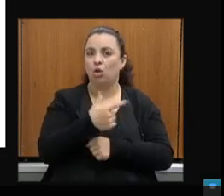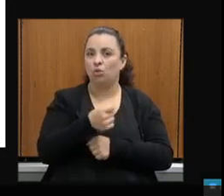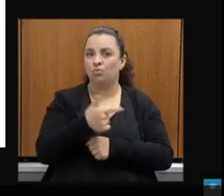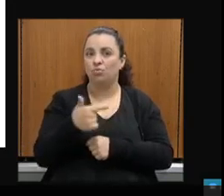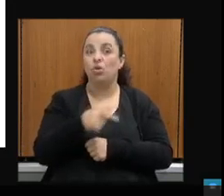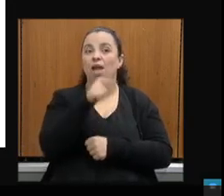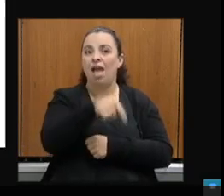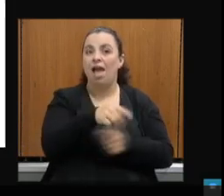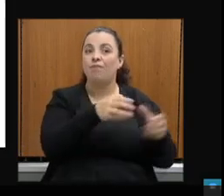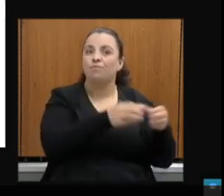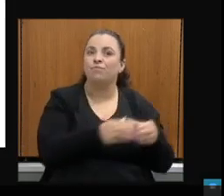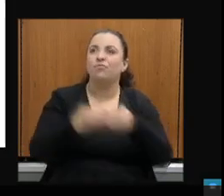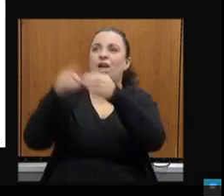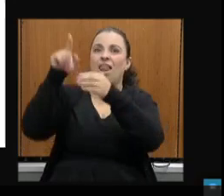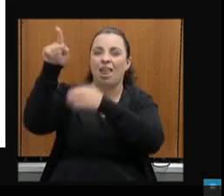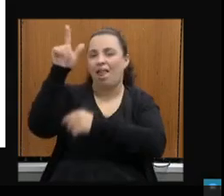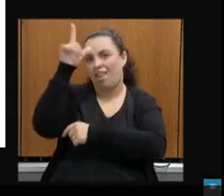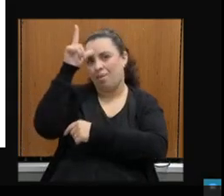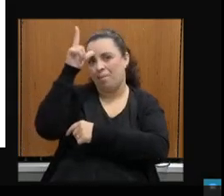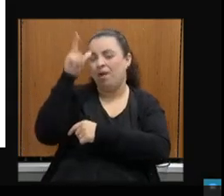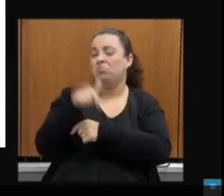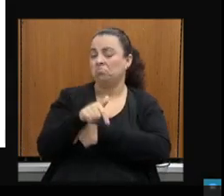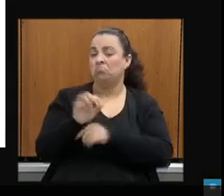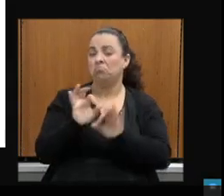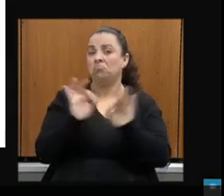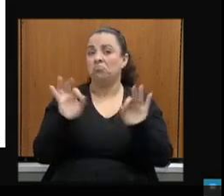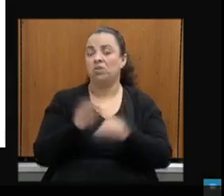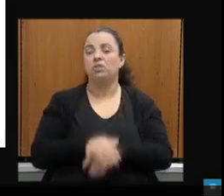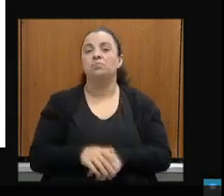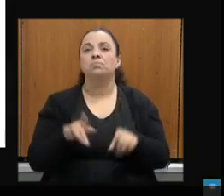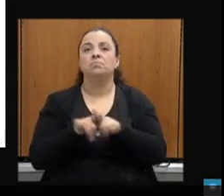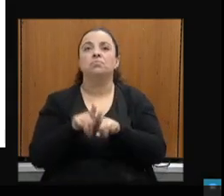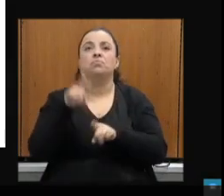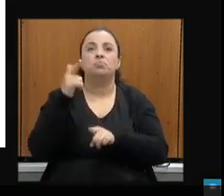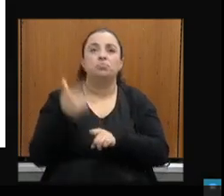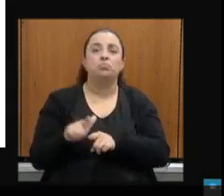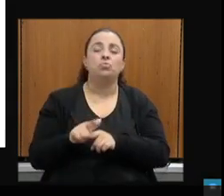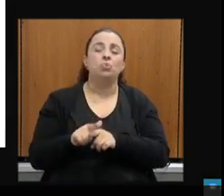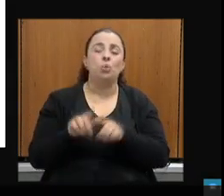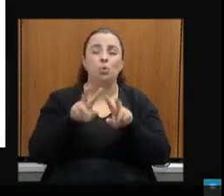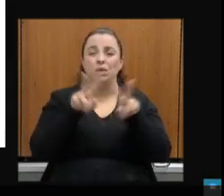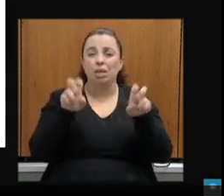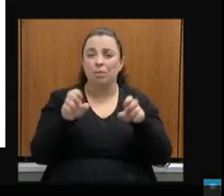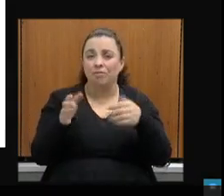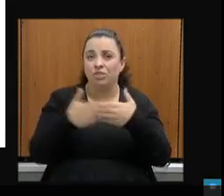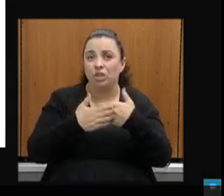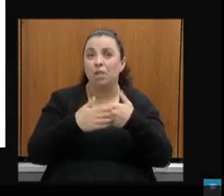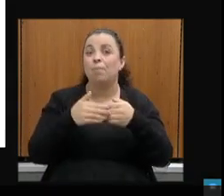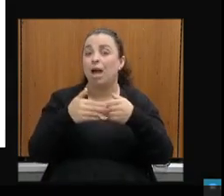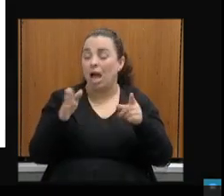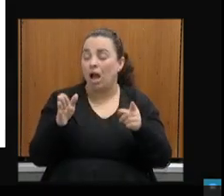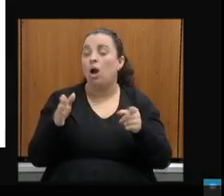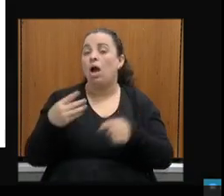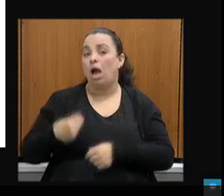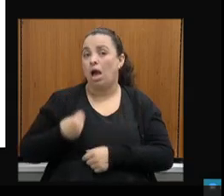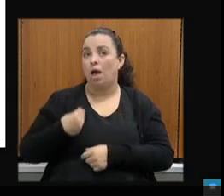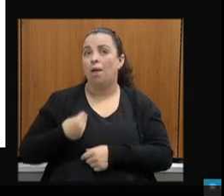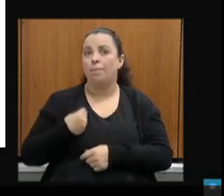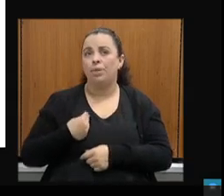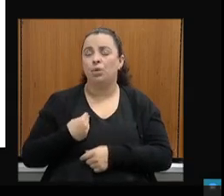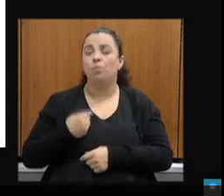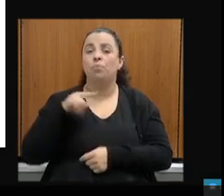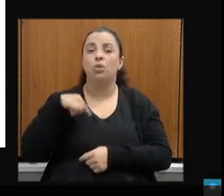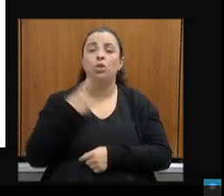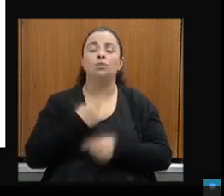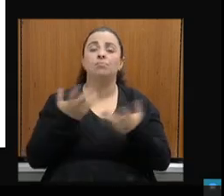a reabertura da galeria de arte Cemig Esse é um tema que tava fechado aí com academia também é voltamos mas aqui a gente quer